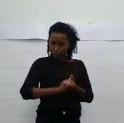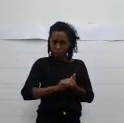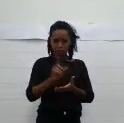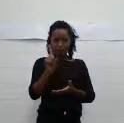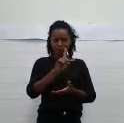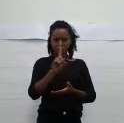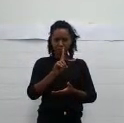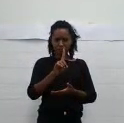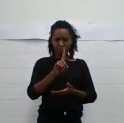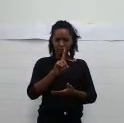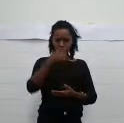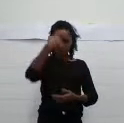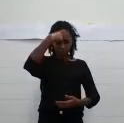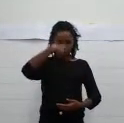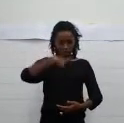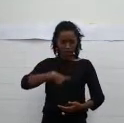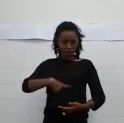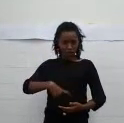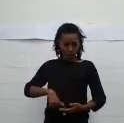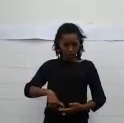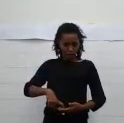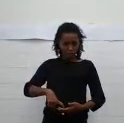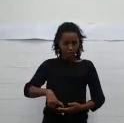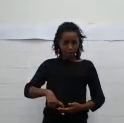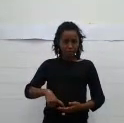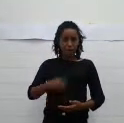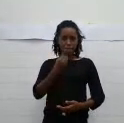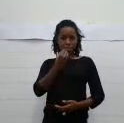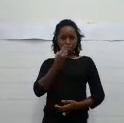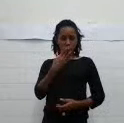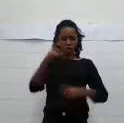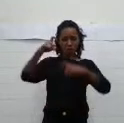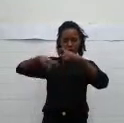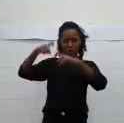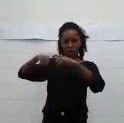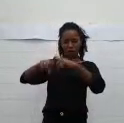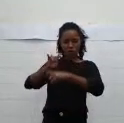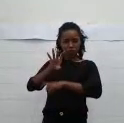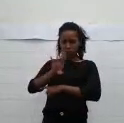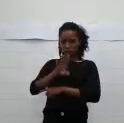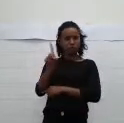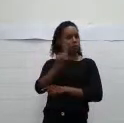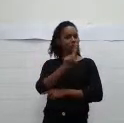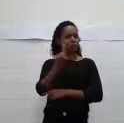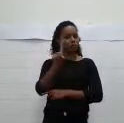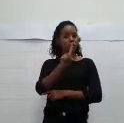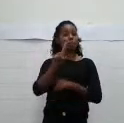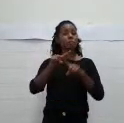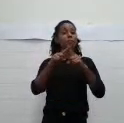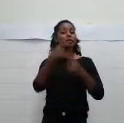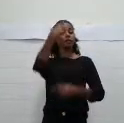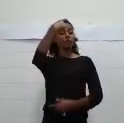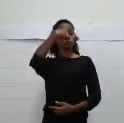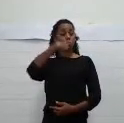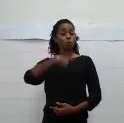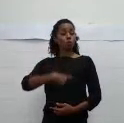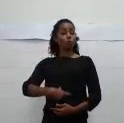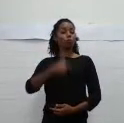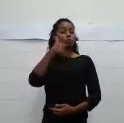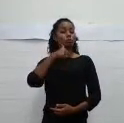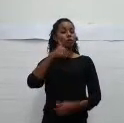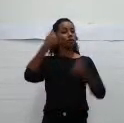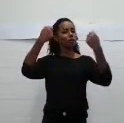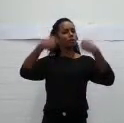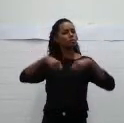nem o corpo que vai servir para fornicar, mas é um corpo, e o corpo da mulher é um corpo que